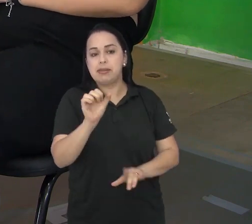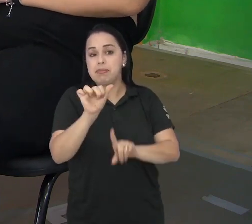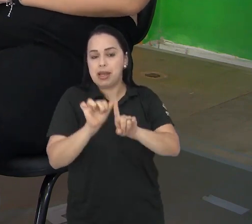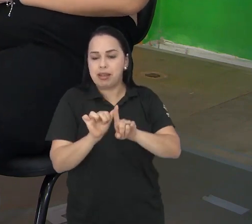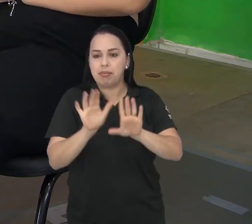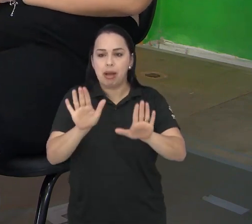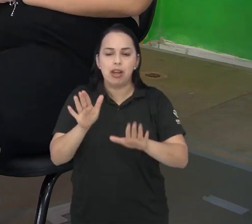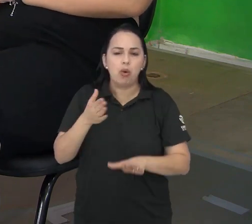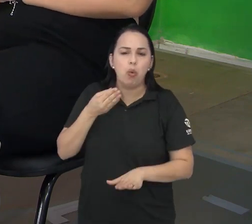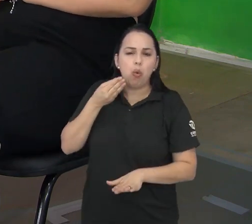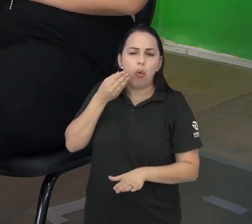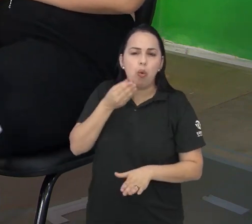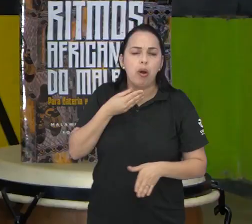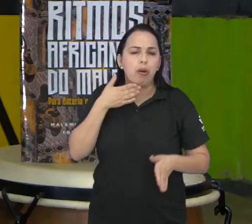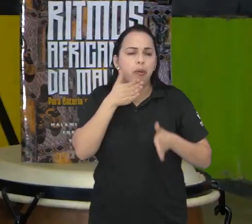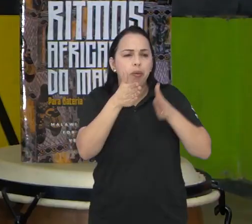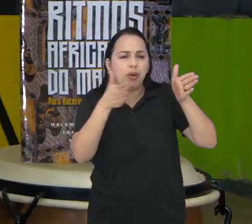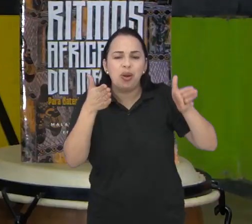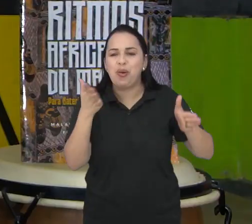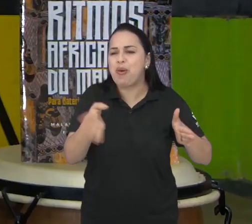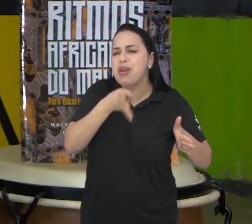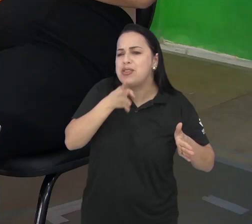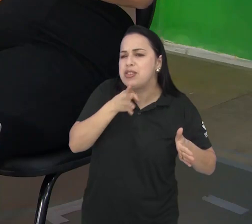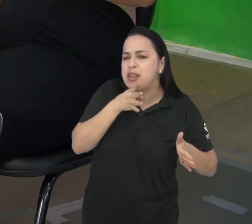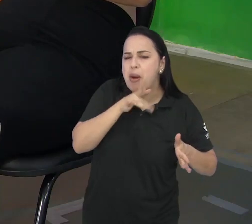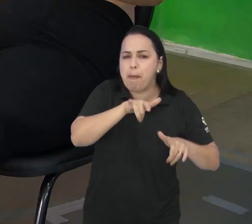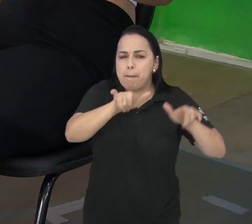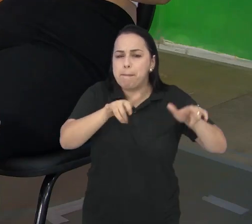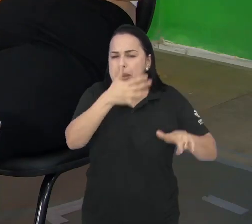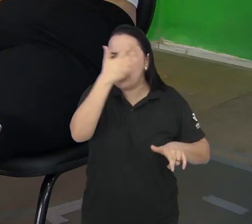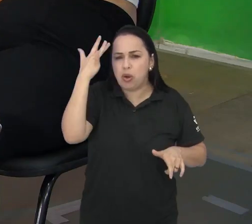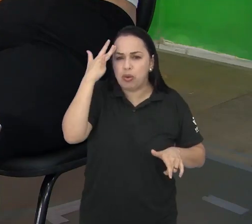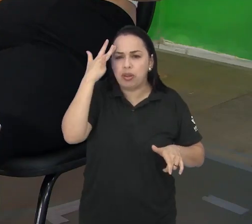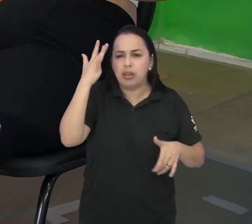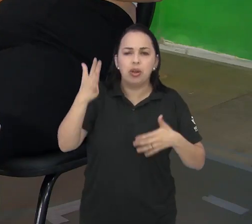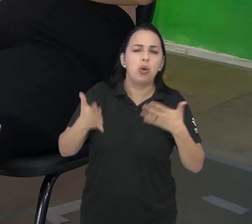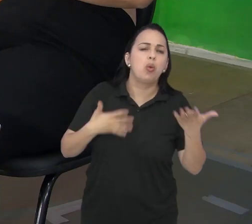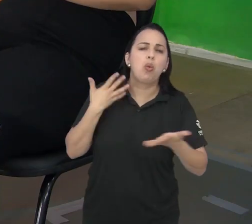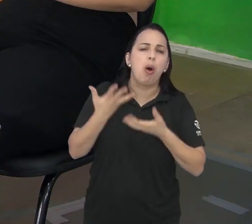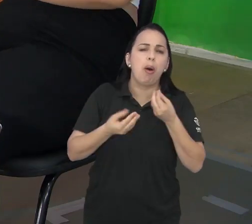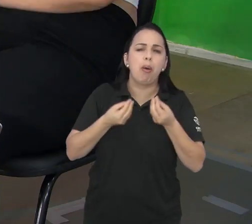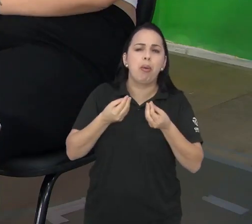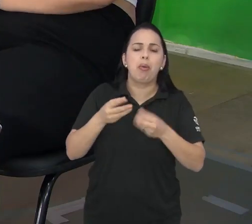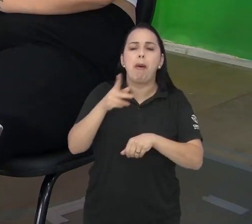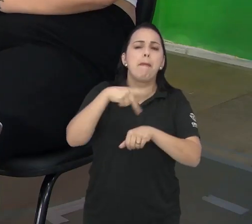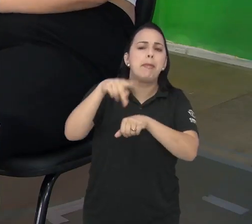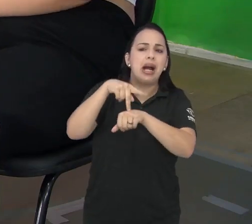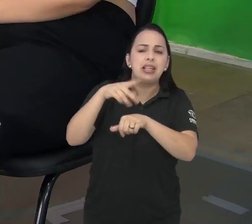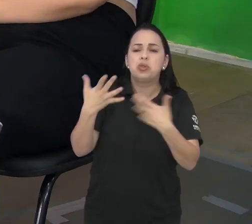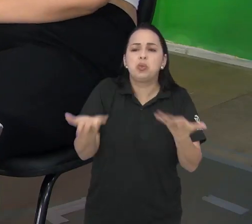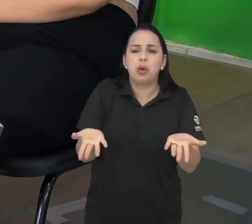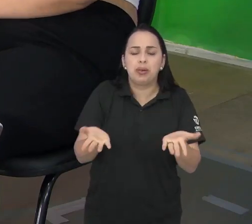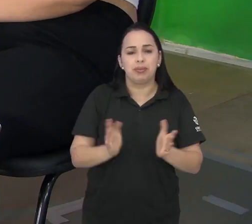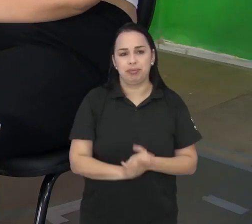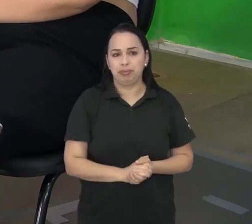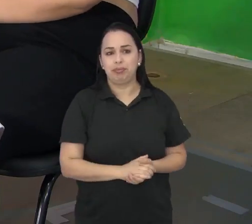meses deu para conhecer bastante coisa, bastante gente. De que países mesmo? Todo mundo que se encontrou lá, que você conviveu?